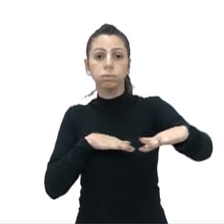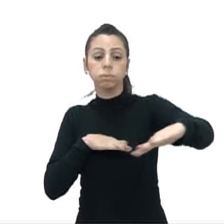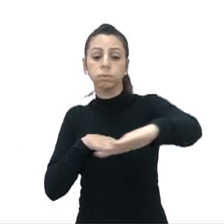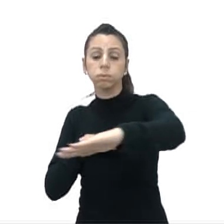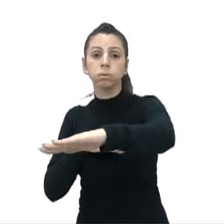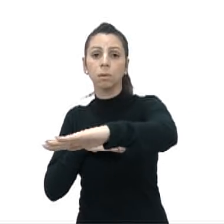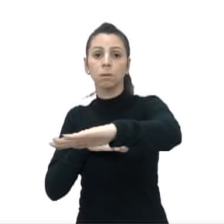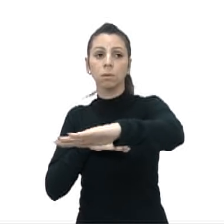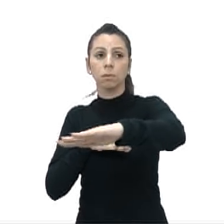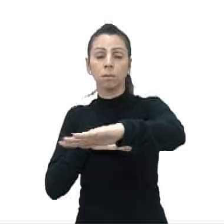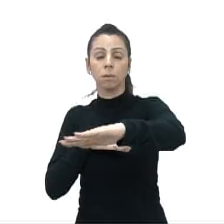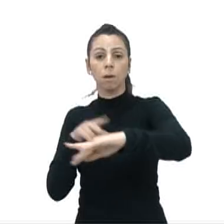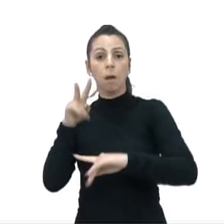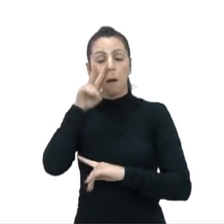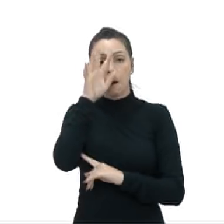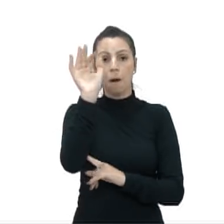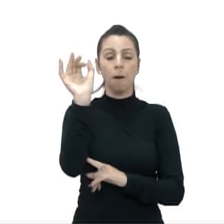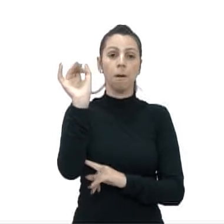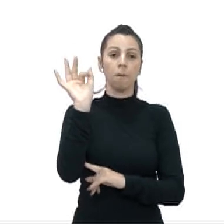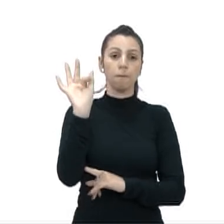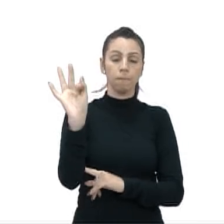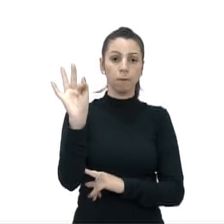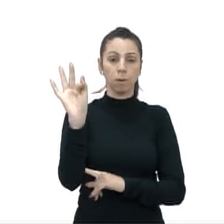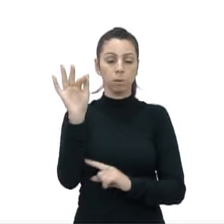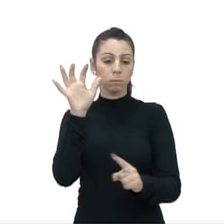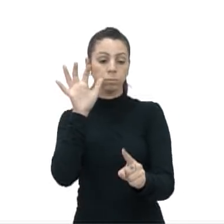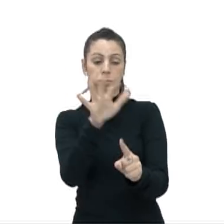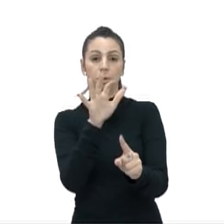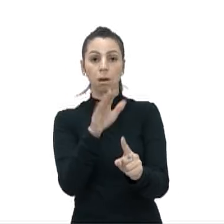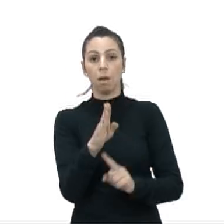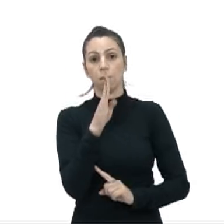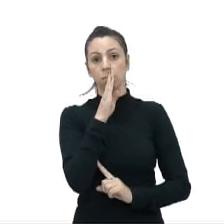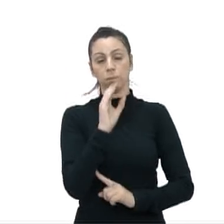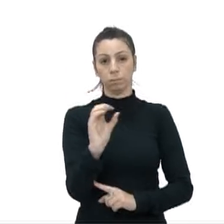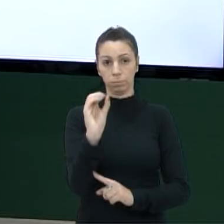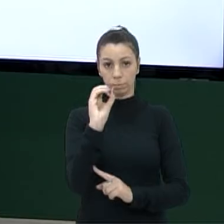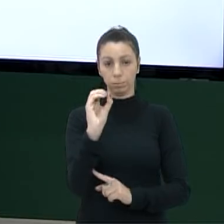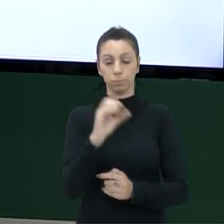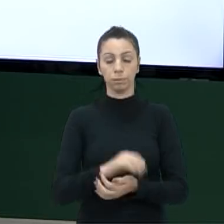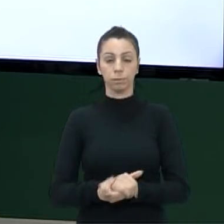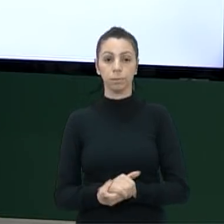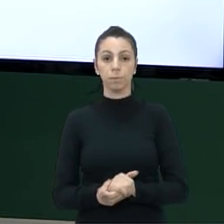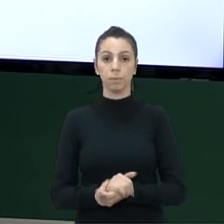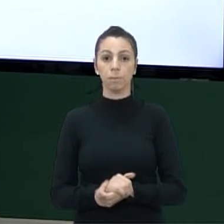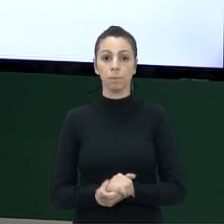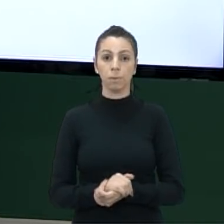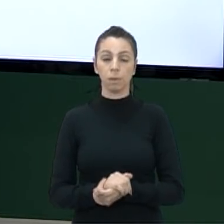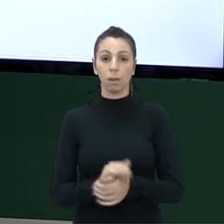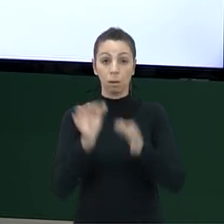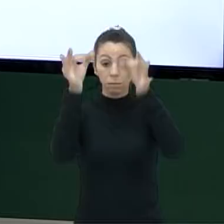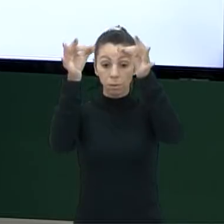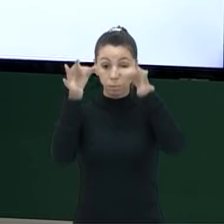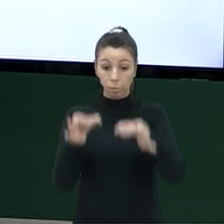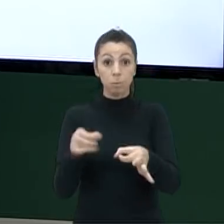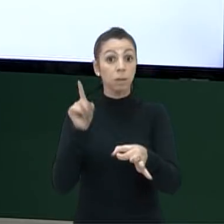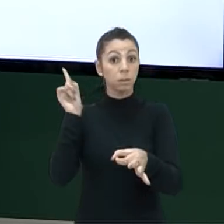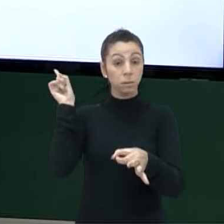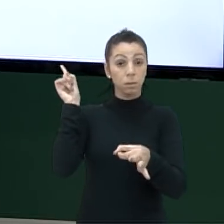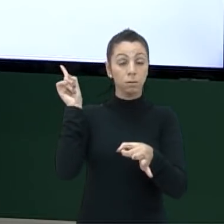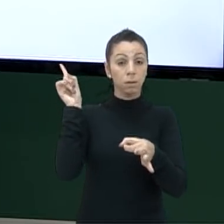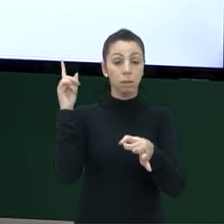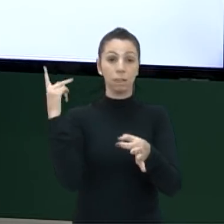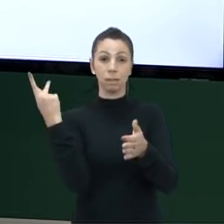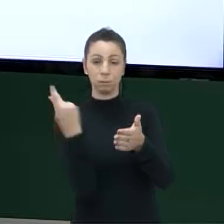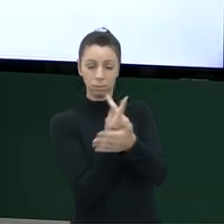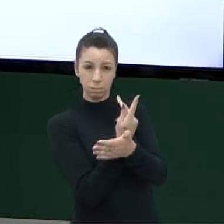vetor força resultante que atua sobre o veículo é nulo. Sobre essa afirmação, podemos dizer que ela está certa ou